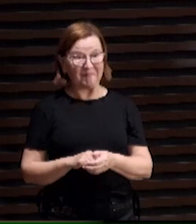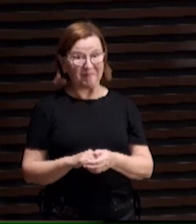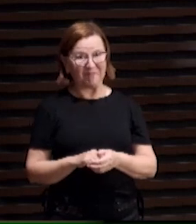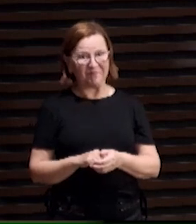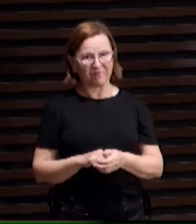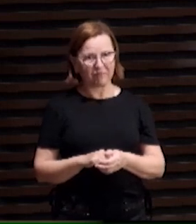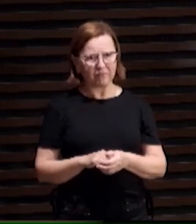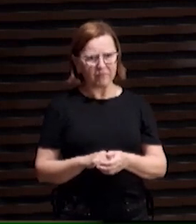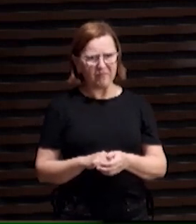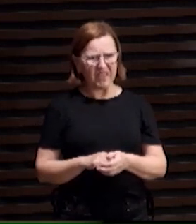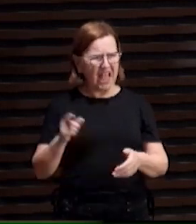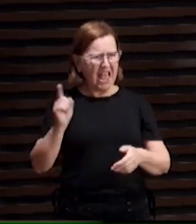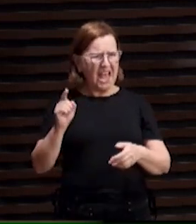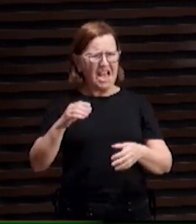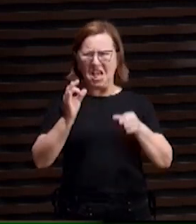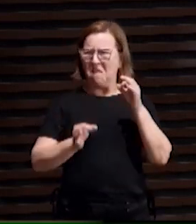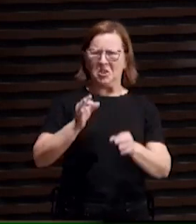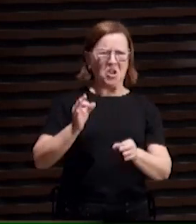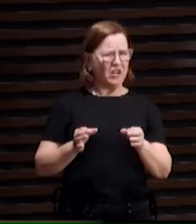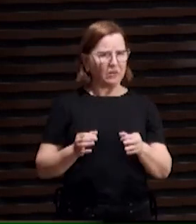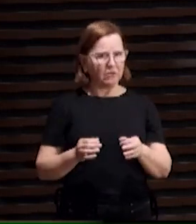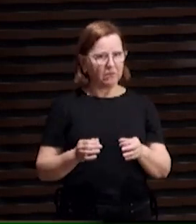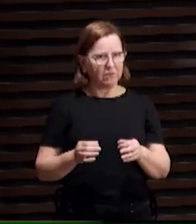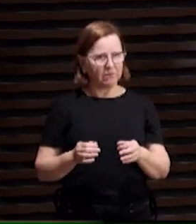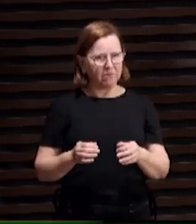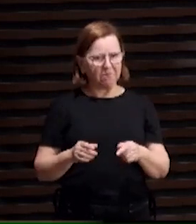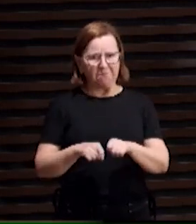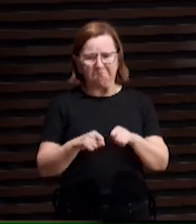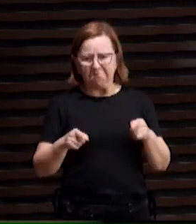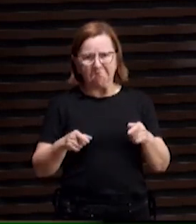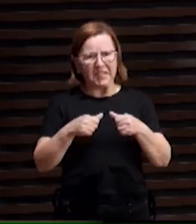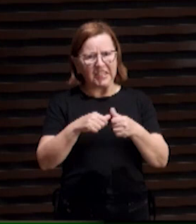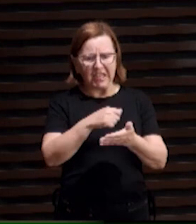Não é justo? É justo? Está no testamento.